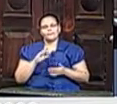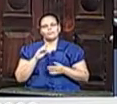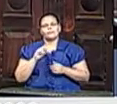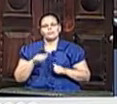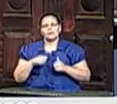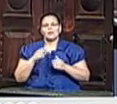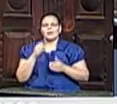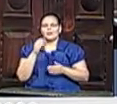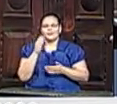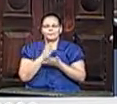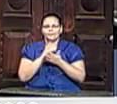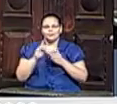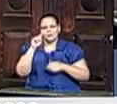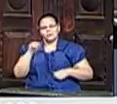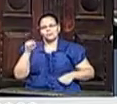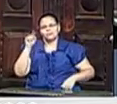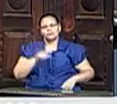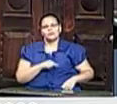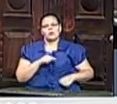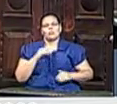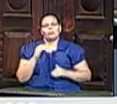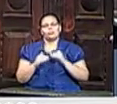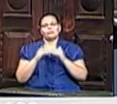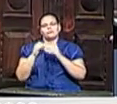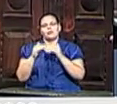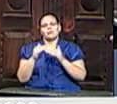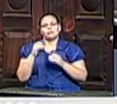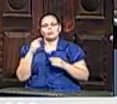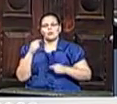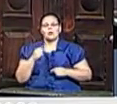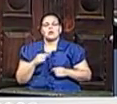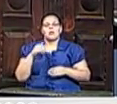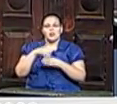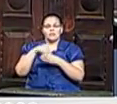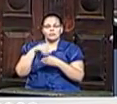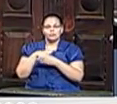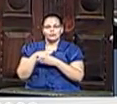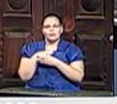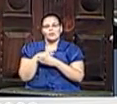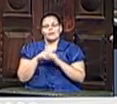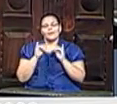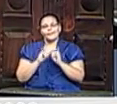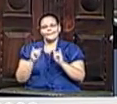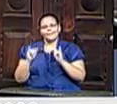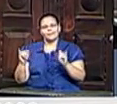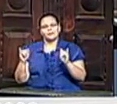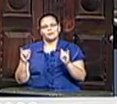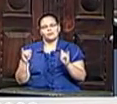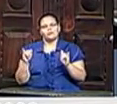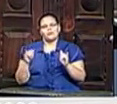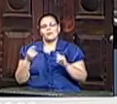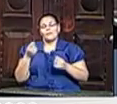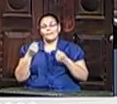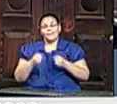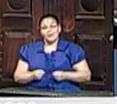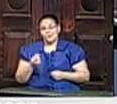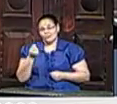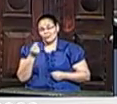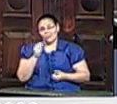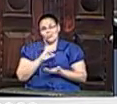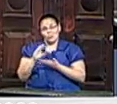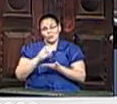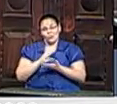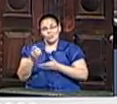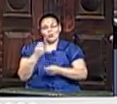eliminar do processo eleitoral, eliminar do processo de campanha eleitoral o peso do poder econômico, que